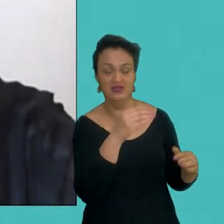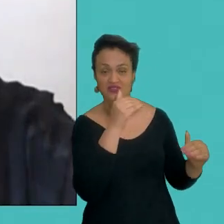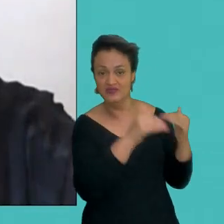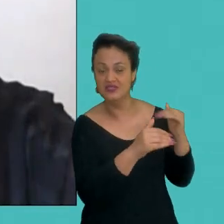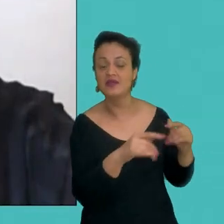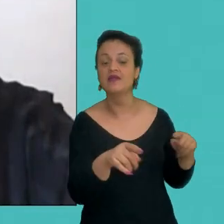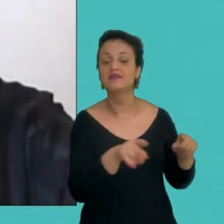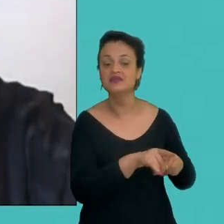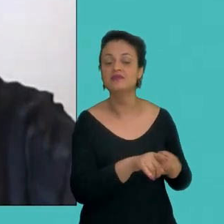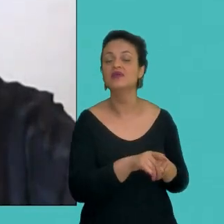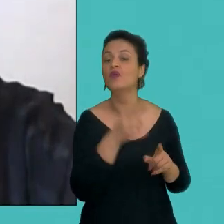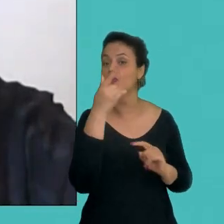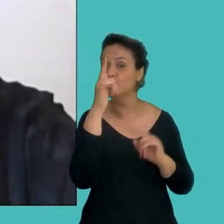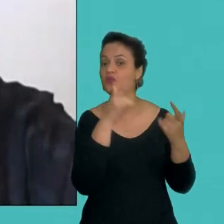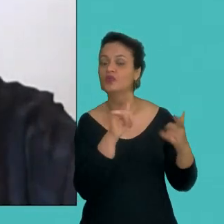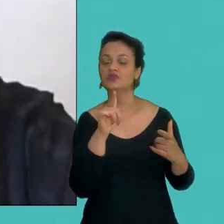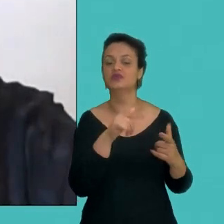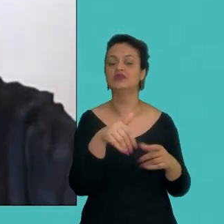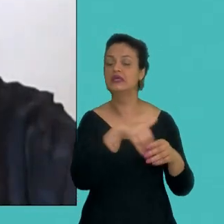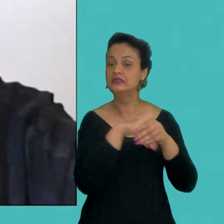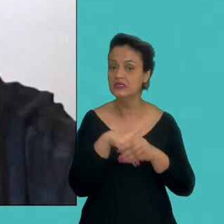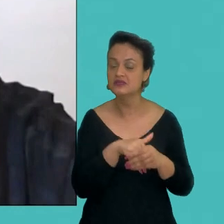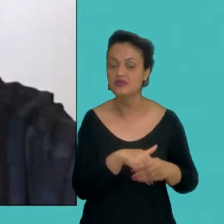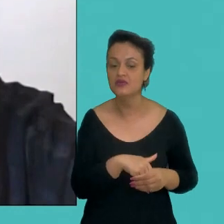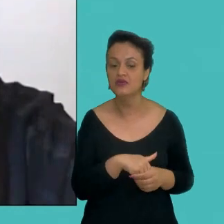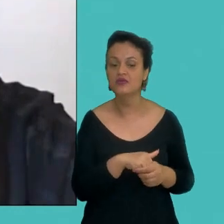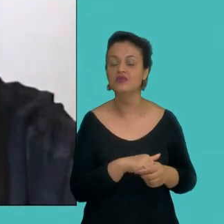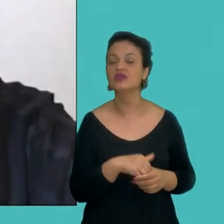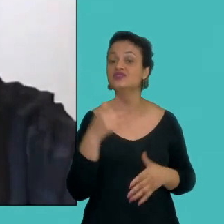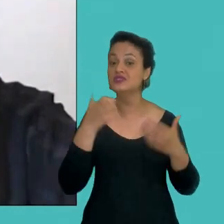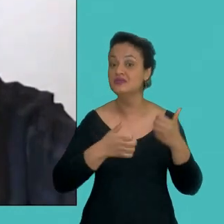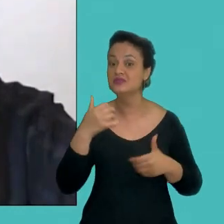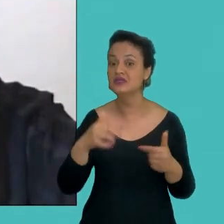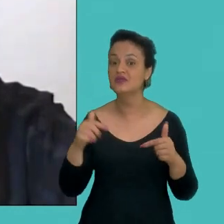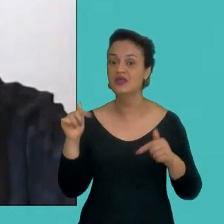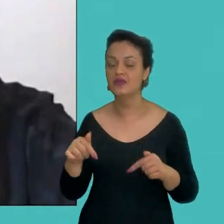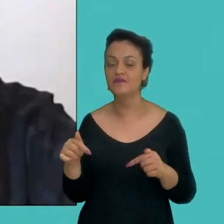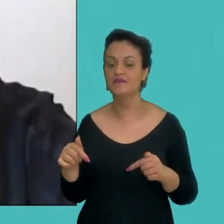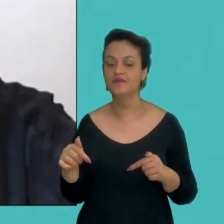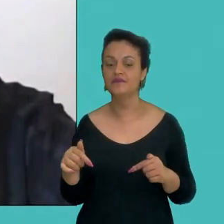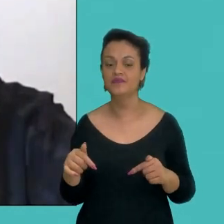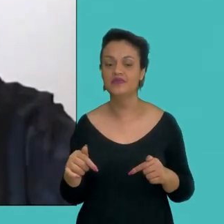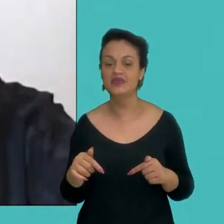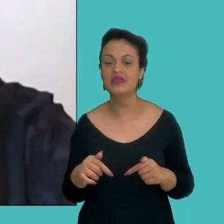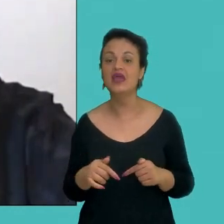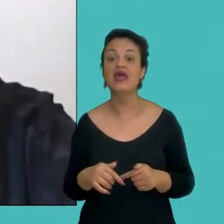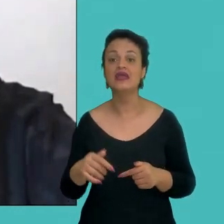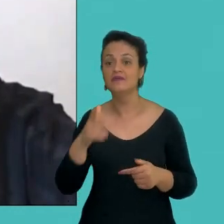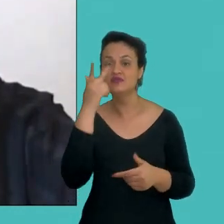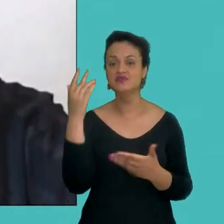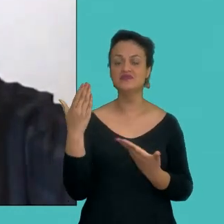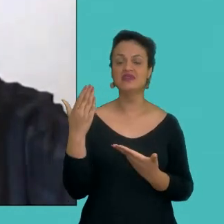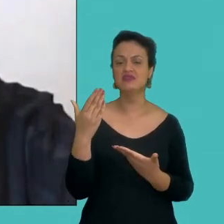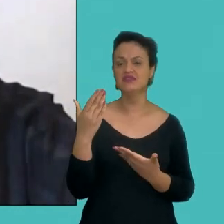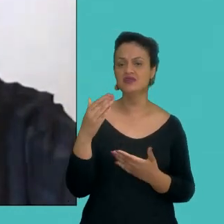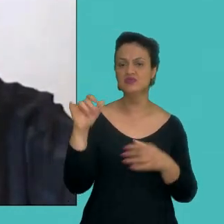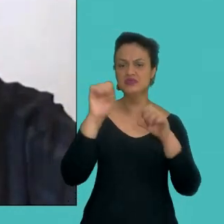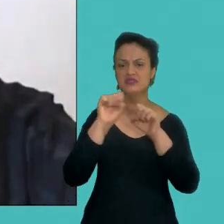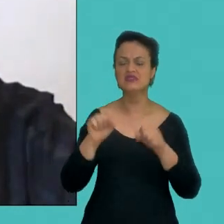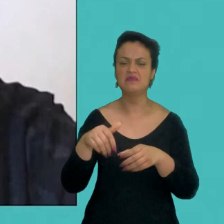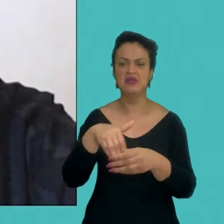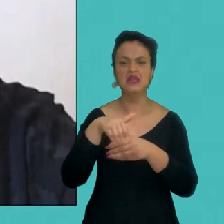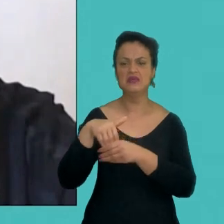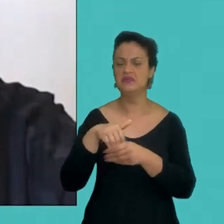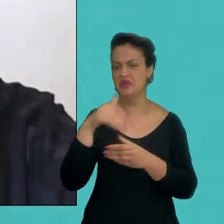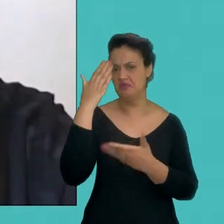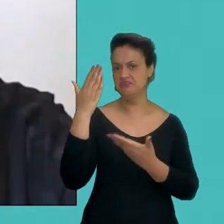só do adversário, mas no caso específico das eleições, o que nós estamos enfrentando é a